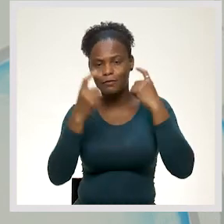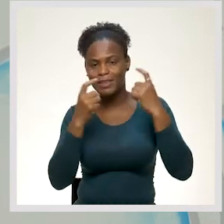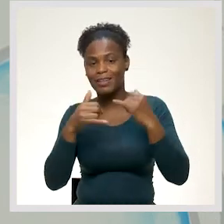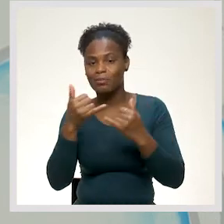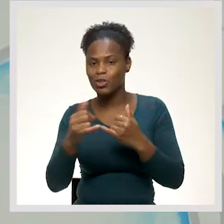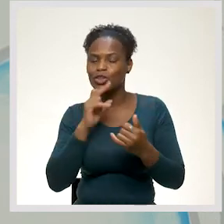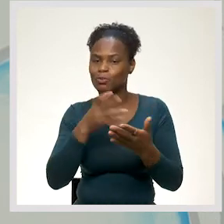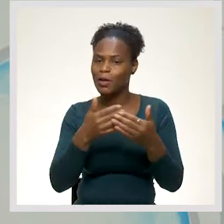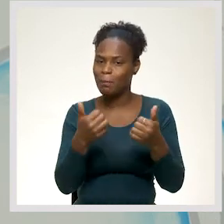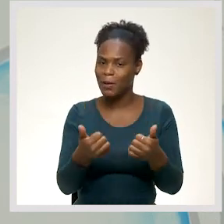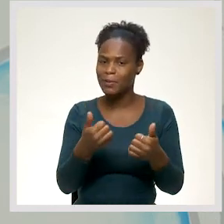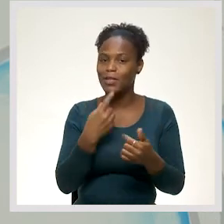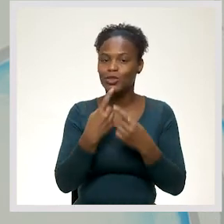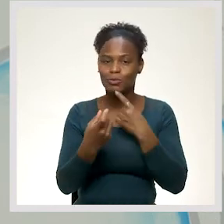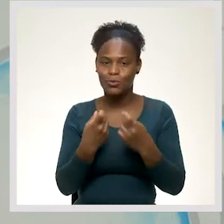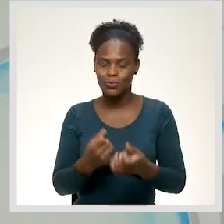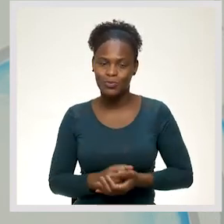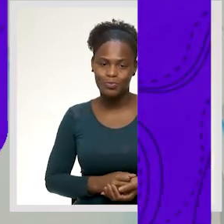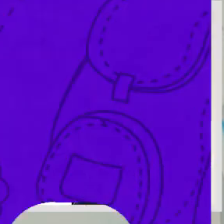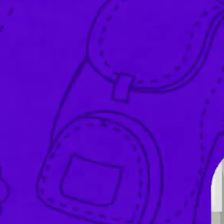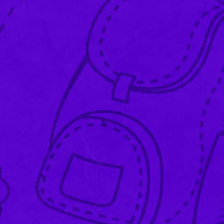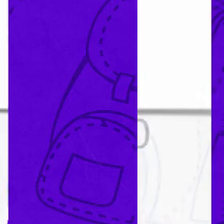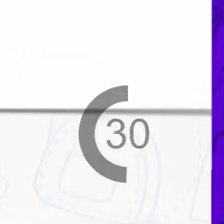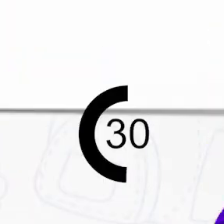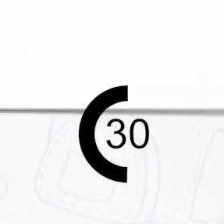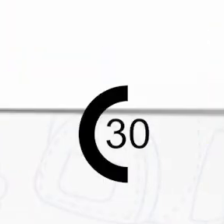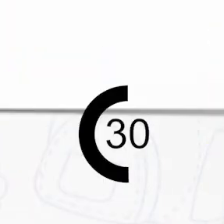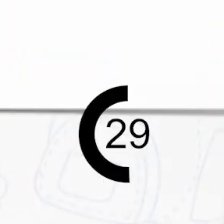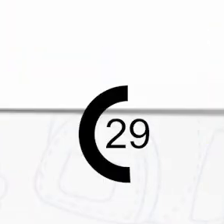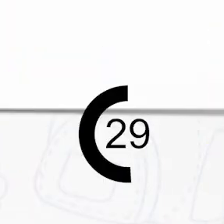e bem responder a estas questões.